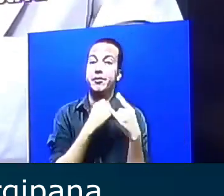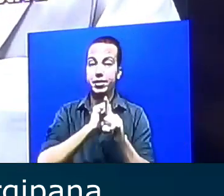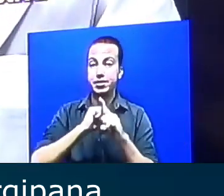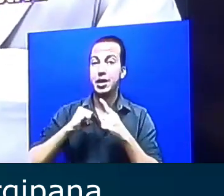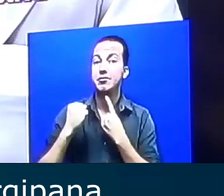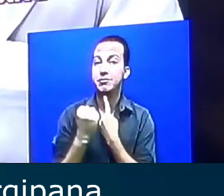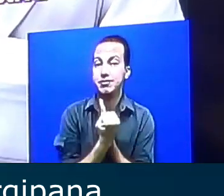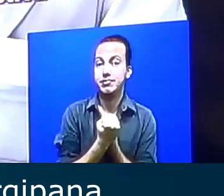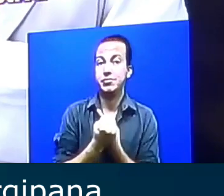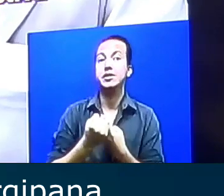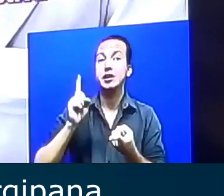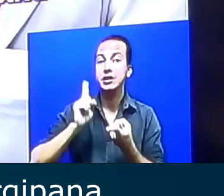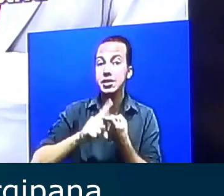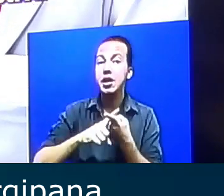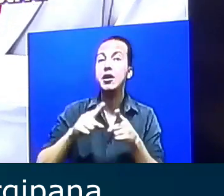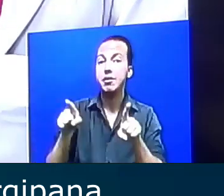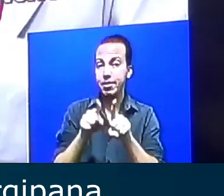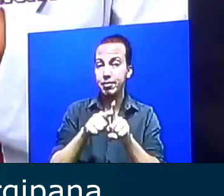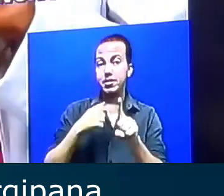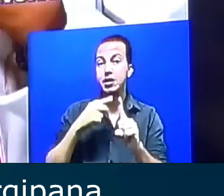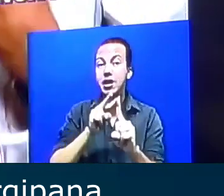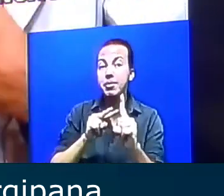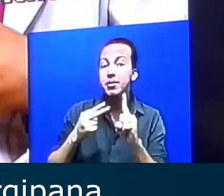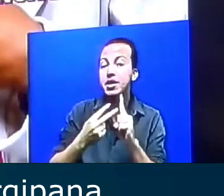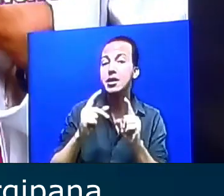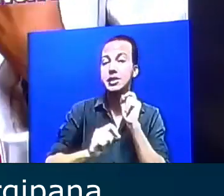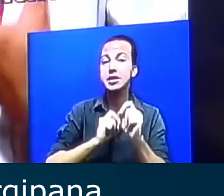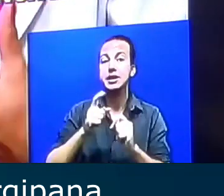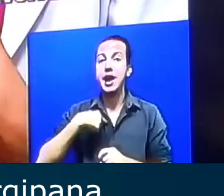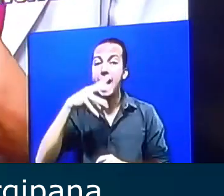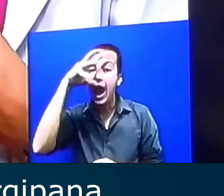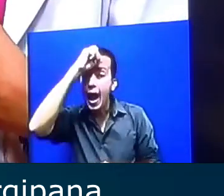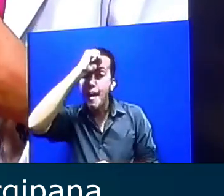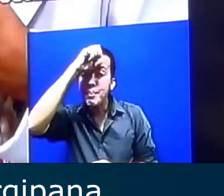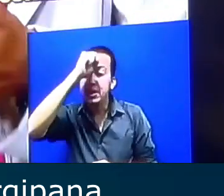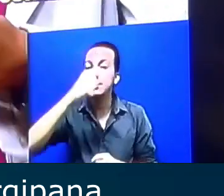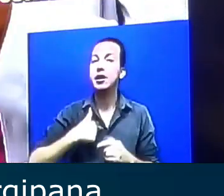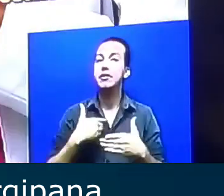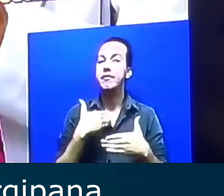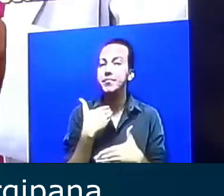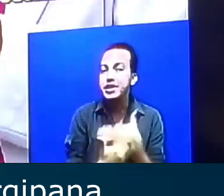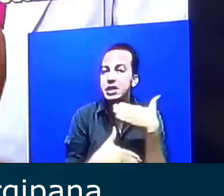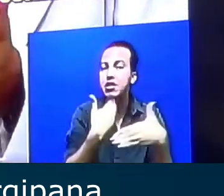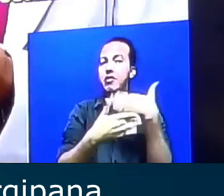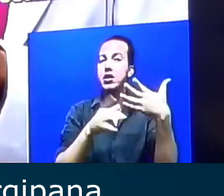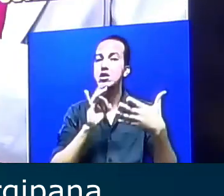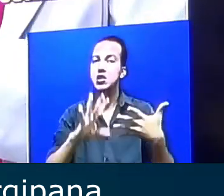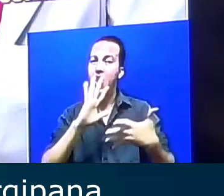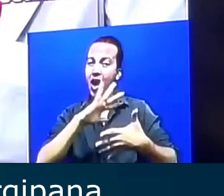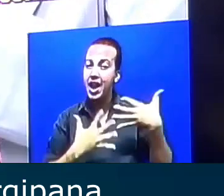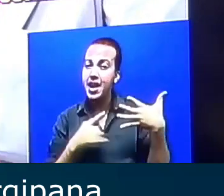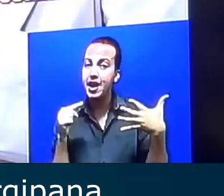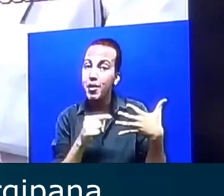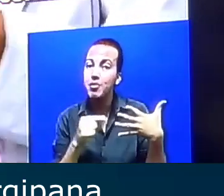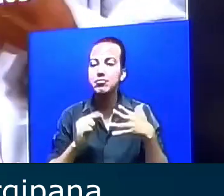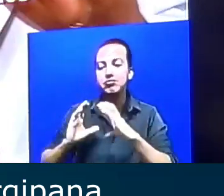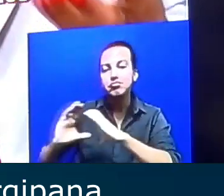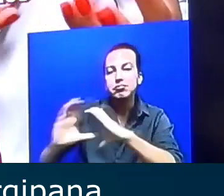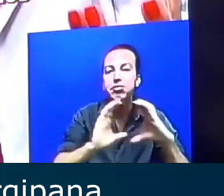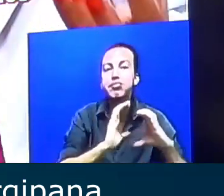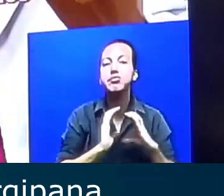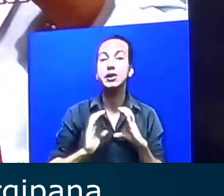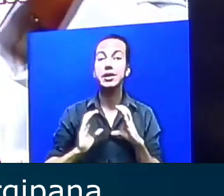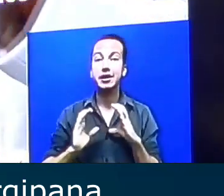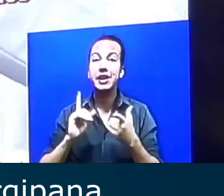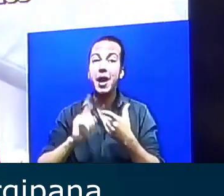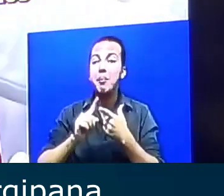também, nessa perspectiva, né, de aprender, de desenvolver não só a Libras para poder conseguir se comunicar, mas saber